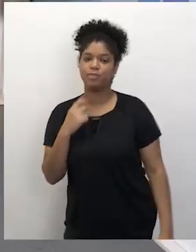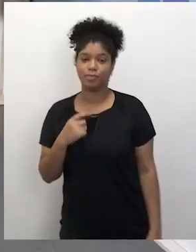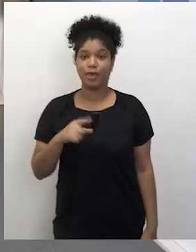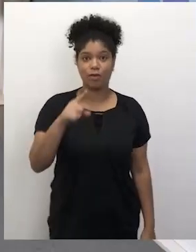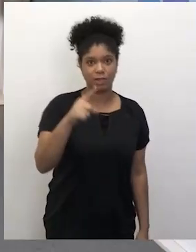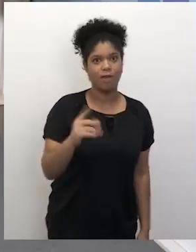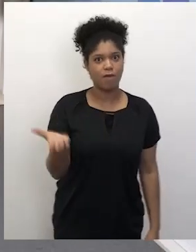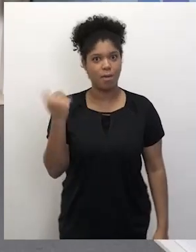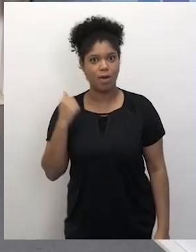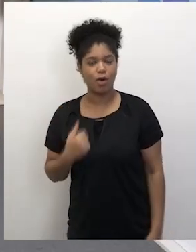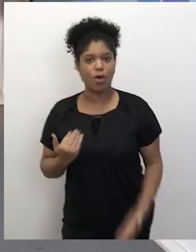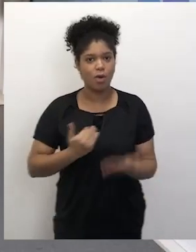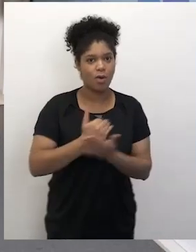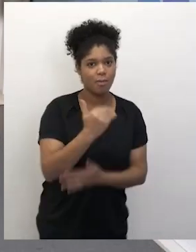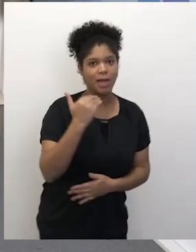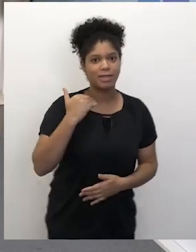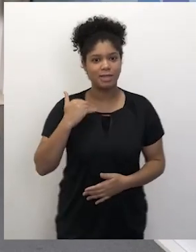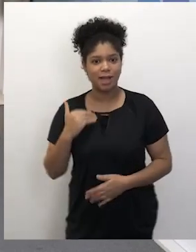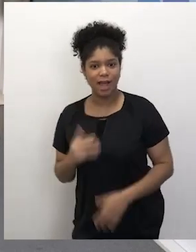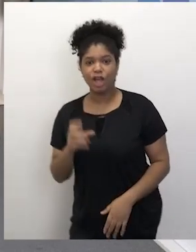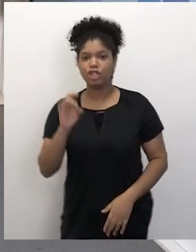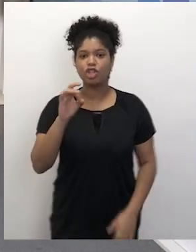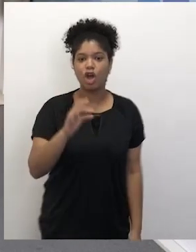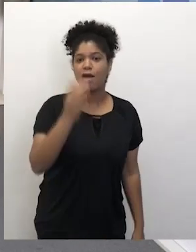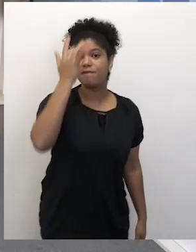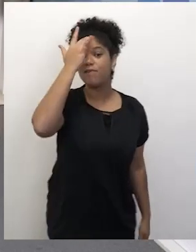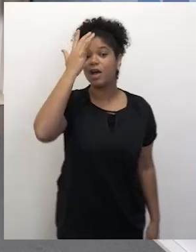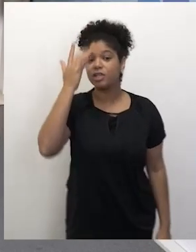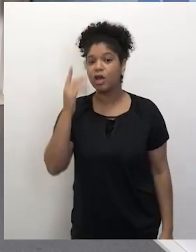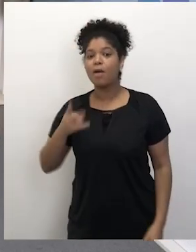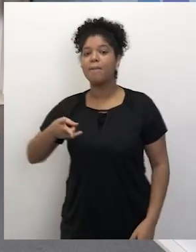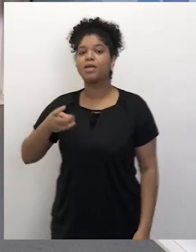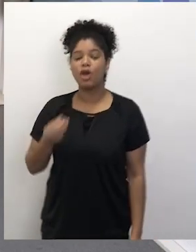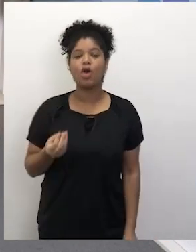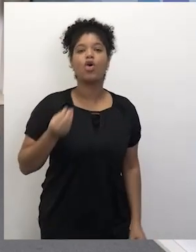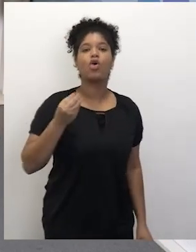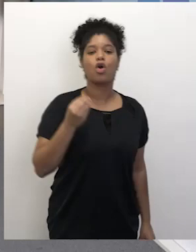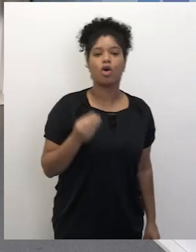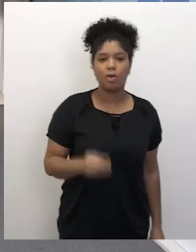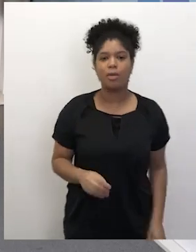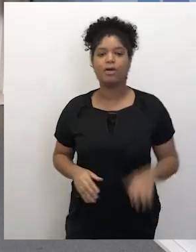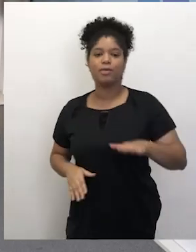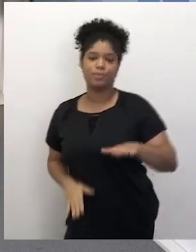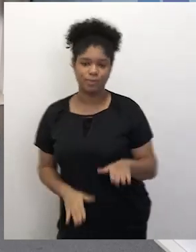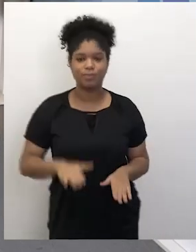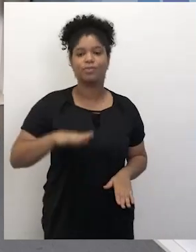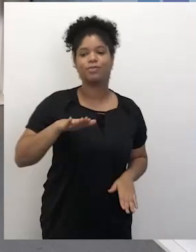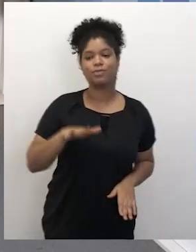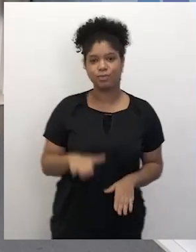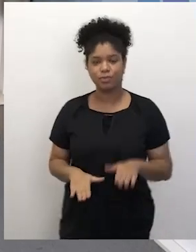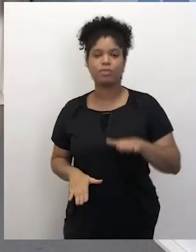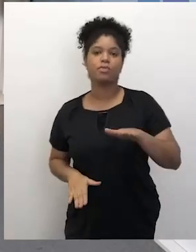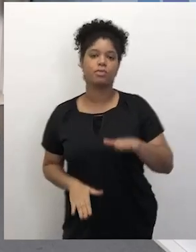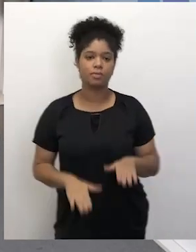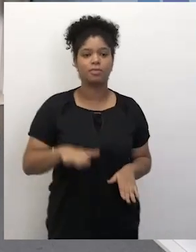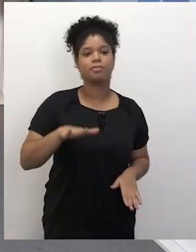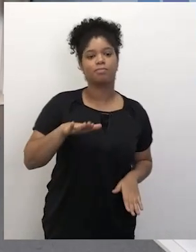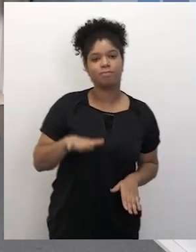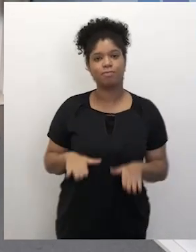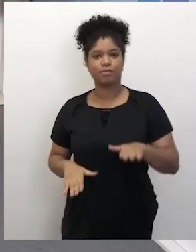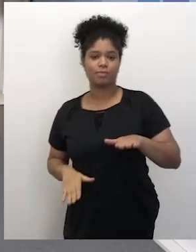Prepara. Vamos começar só marchando pra gente sentir o ritmo da música, beleza? Marcha.